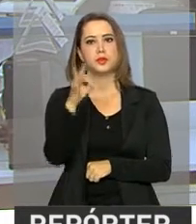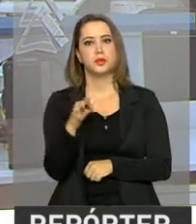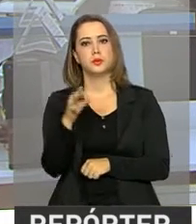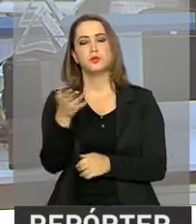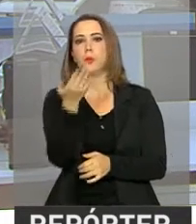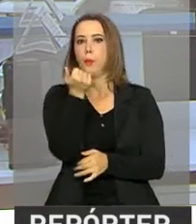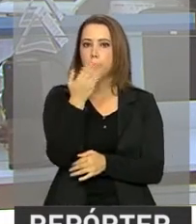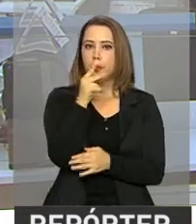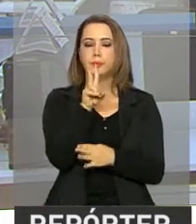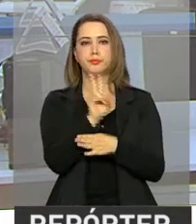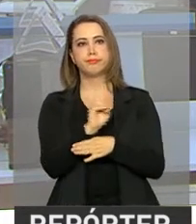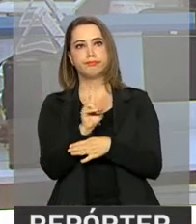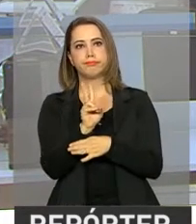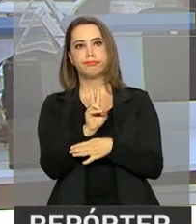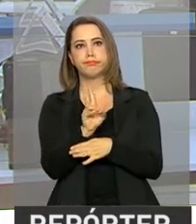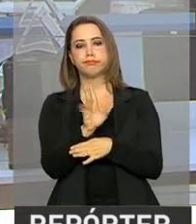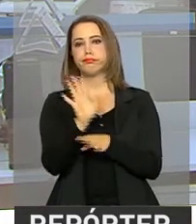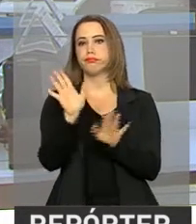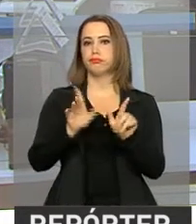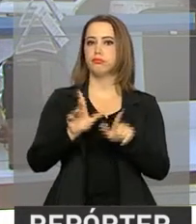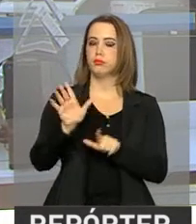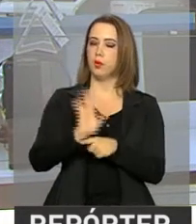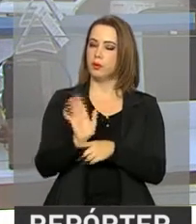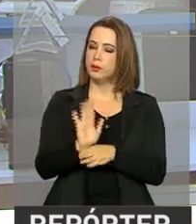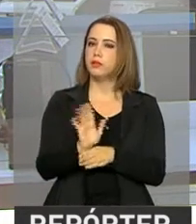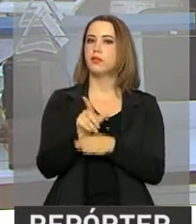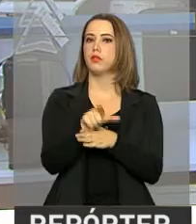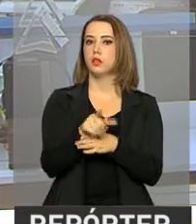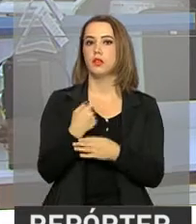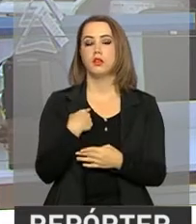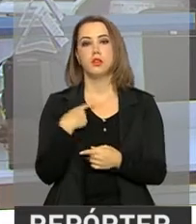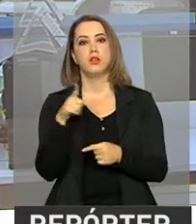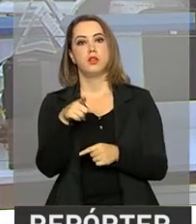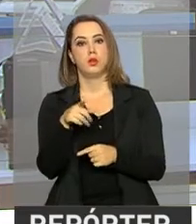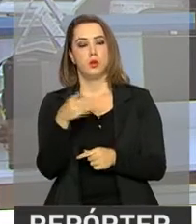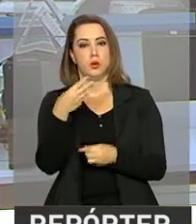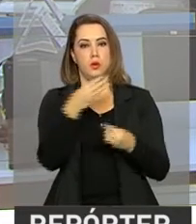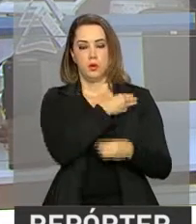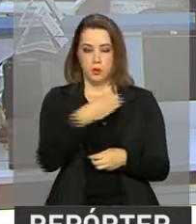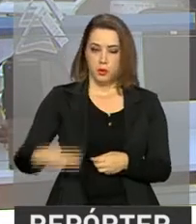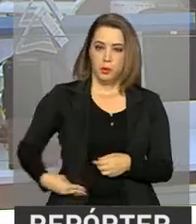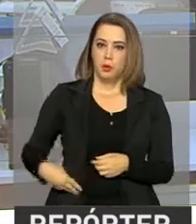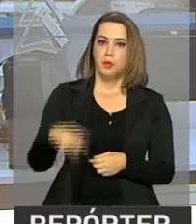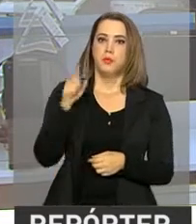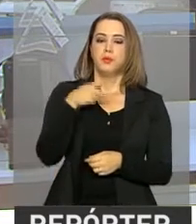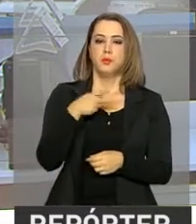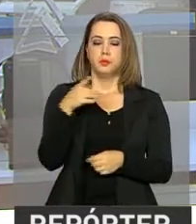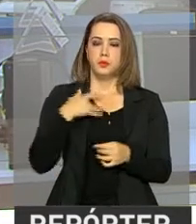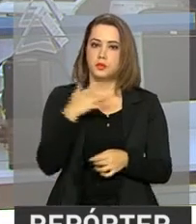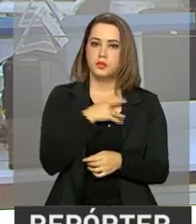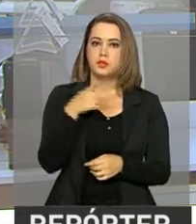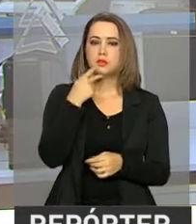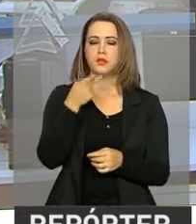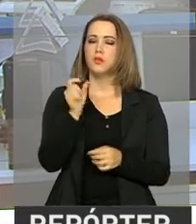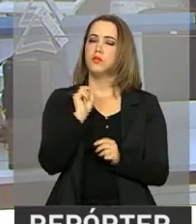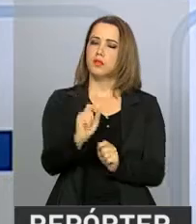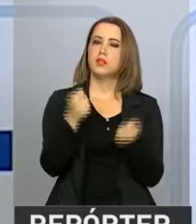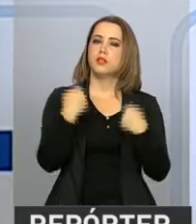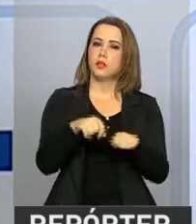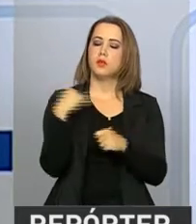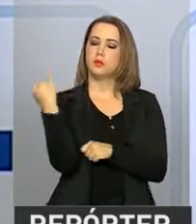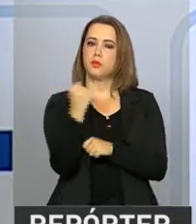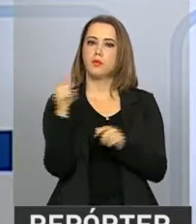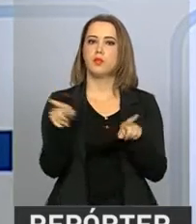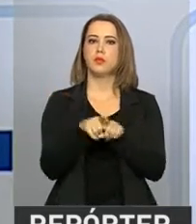tv segundo o ministro ricardo barros a idéia é garantir alimentos saudáveis também na merenda escolar